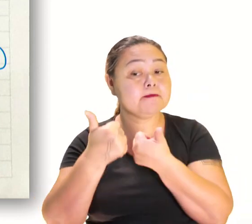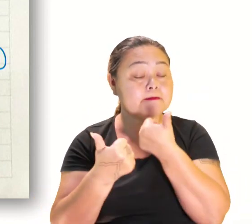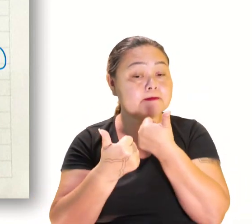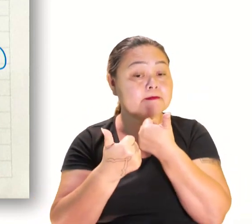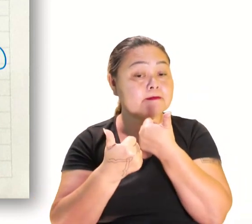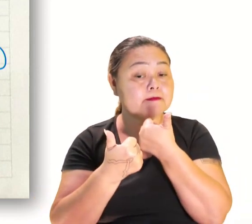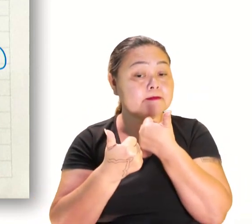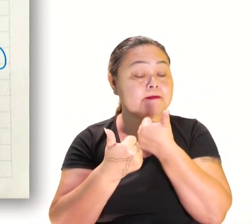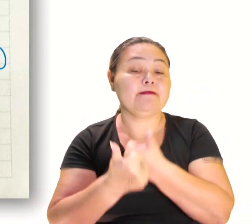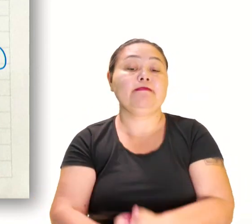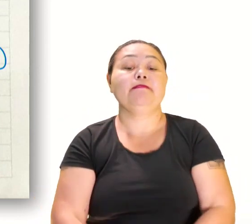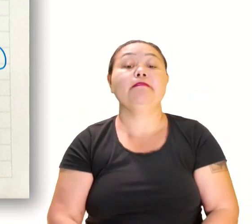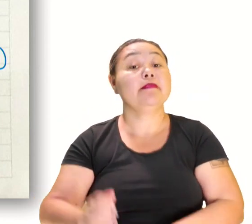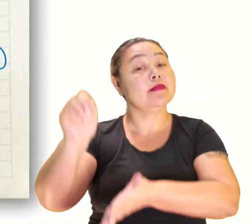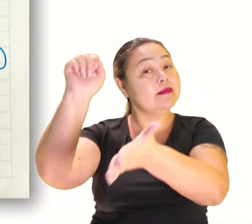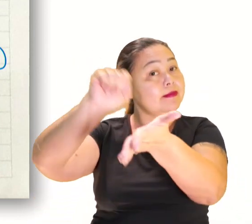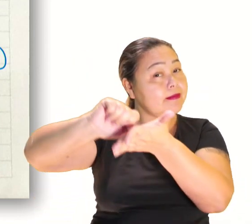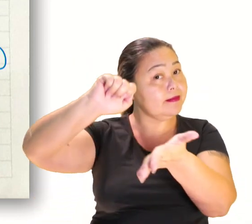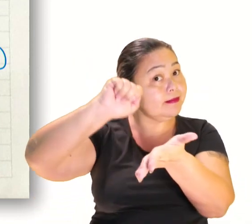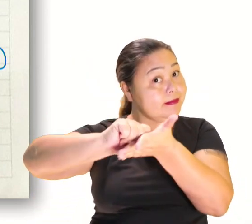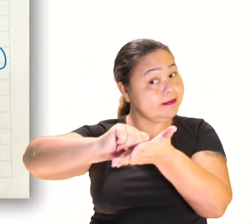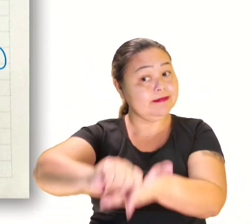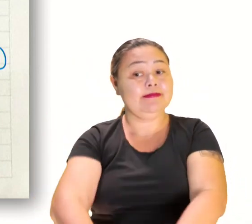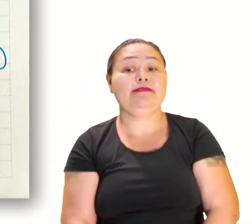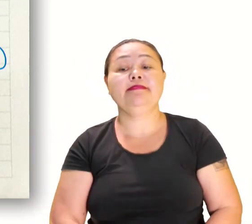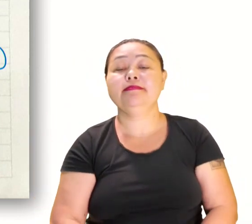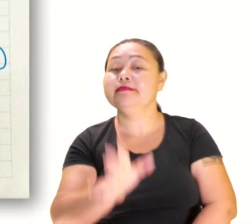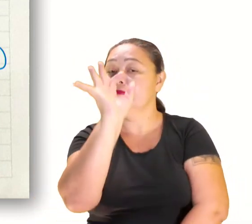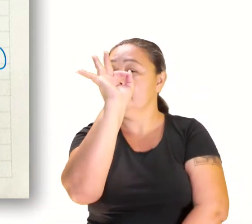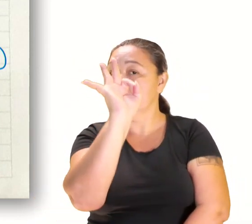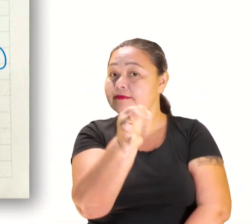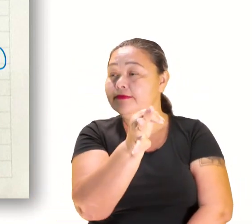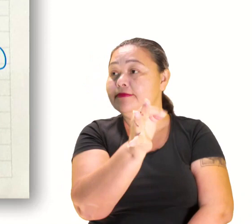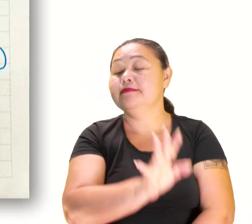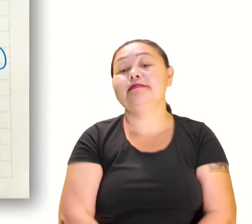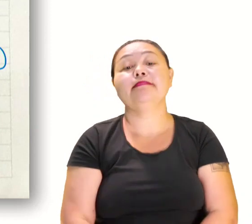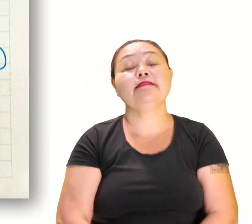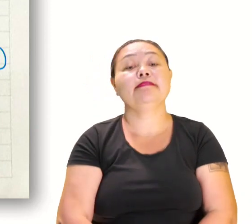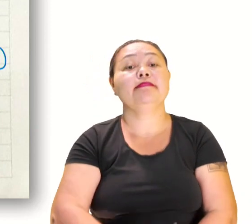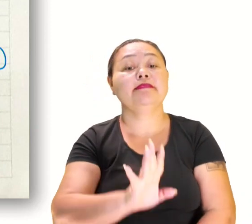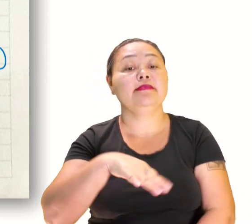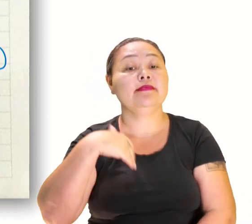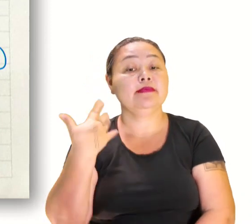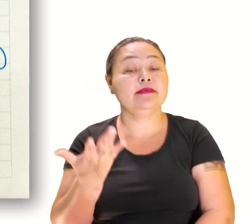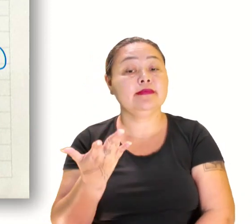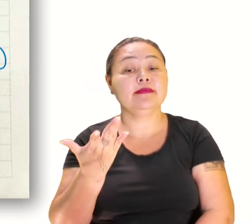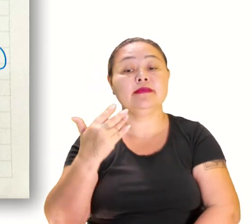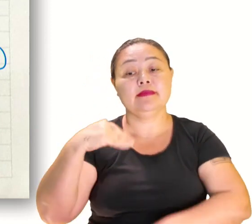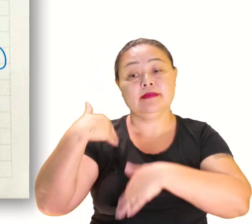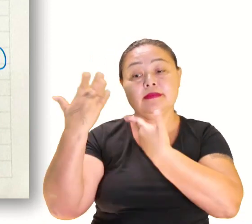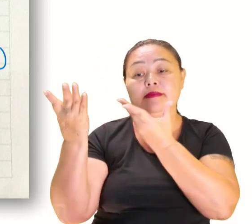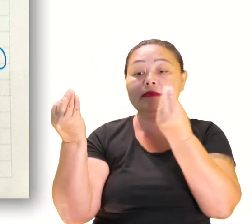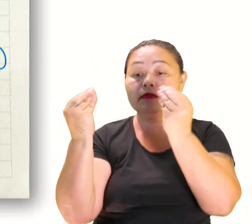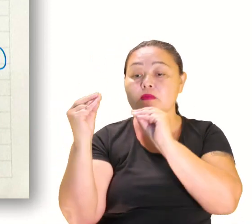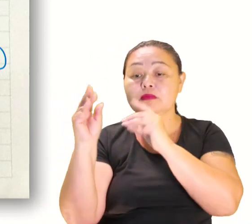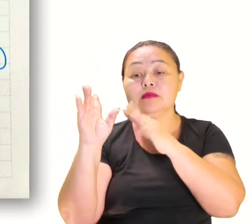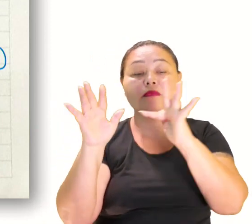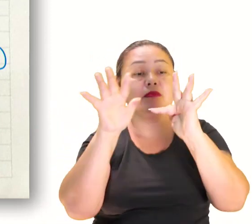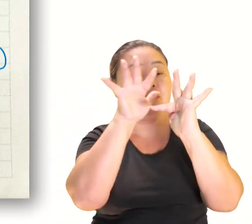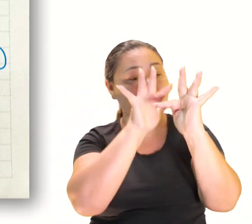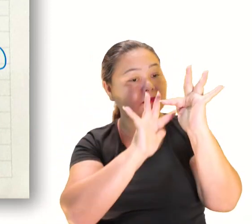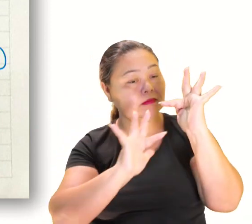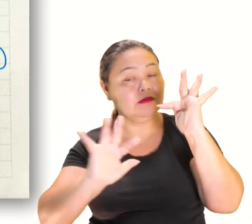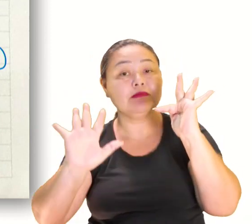Beleza. Anota. Então, certinho, né? Claro que a construção gráfica depende